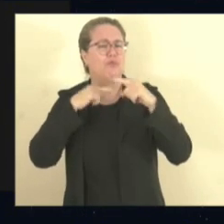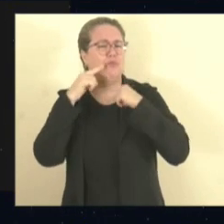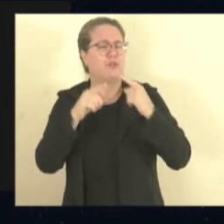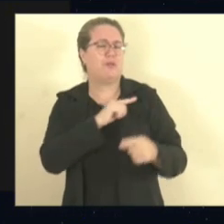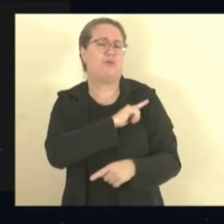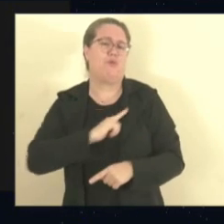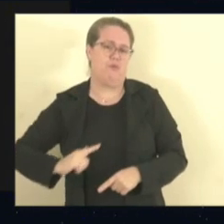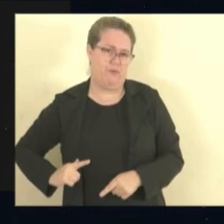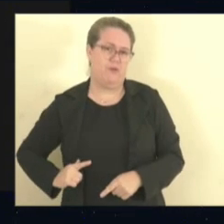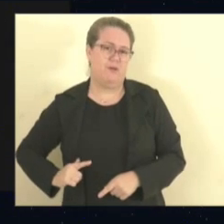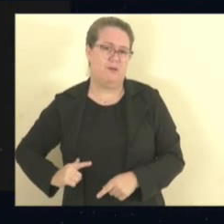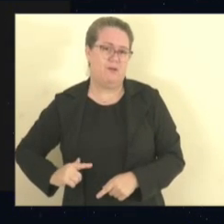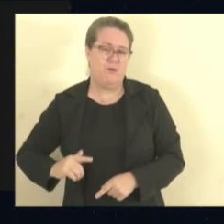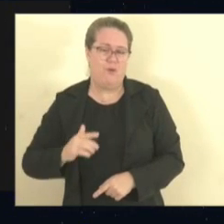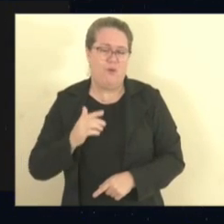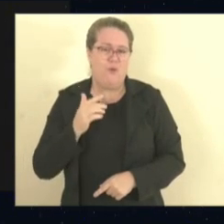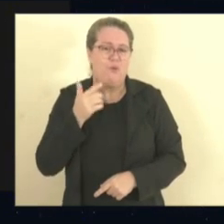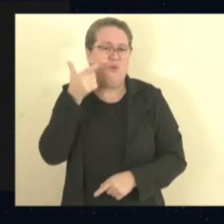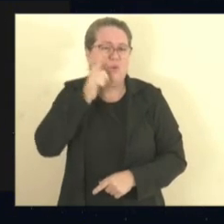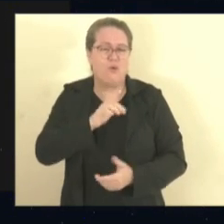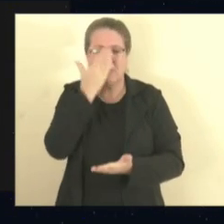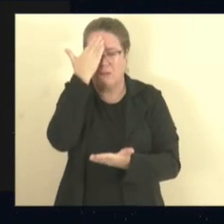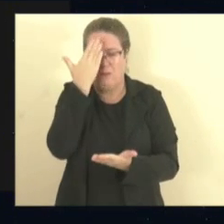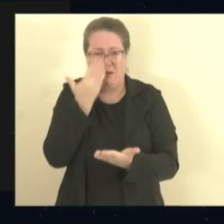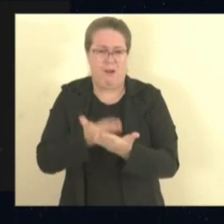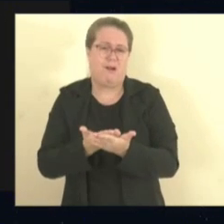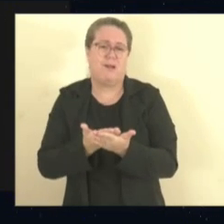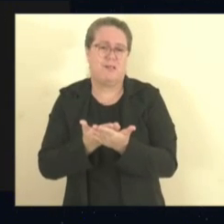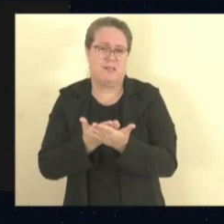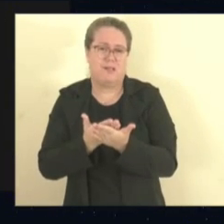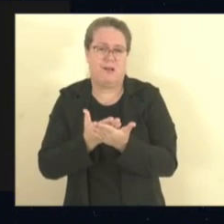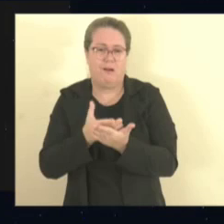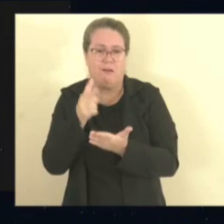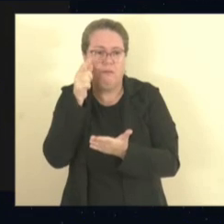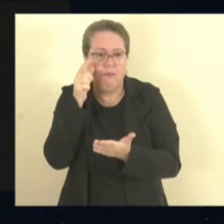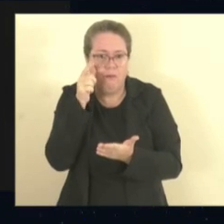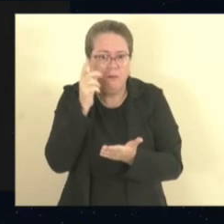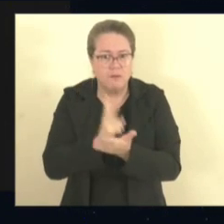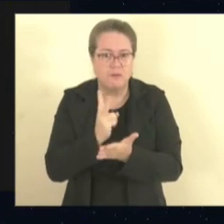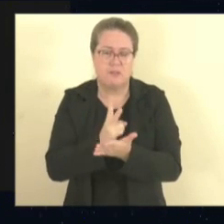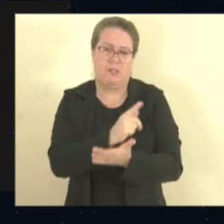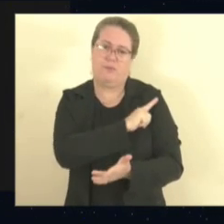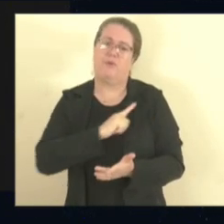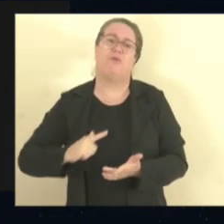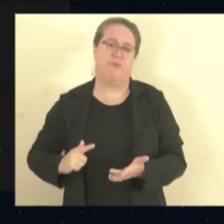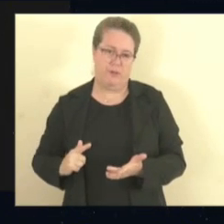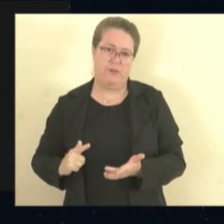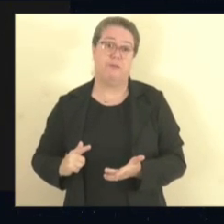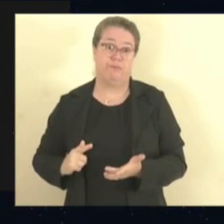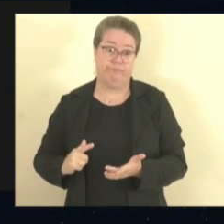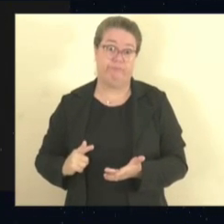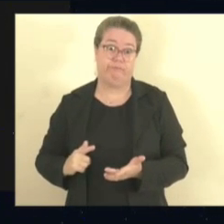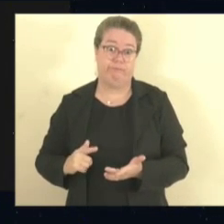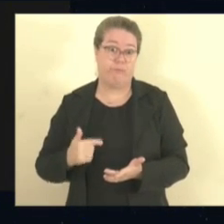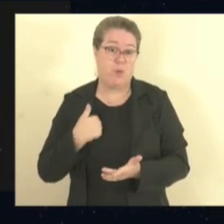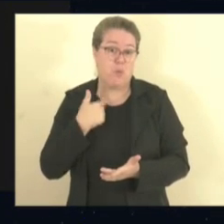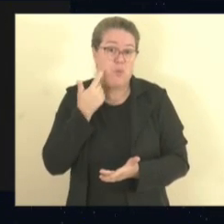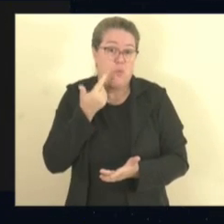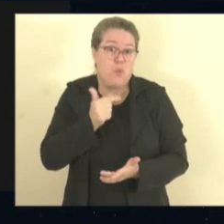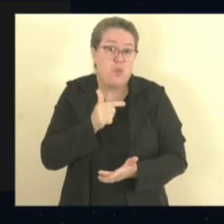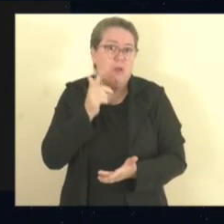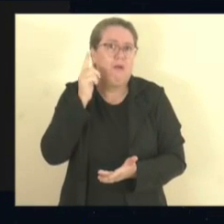não confiar nele cegamente. Não confiar. Então, como eu não tenho tempo hábil